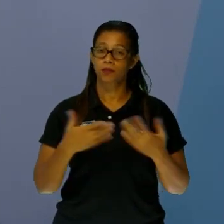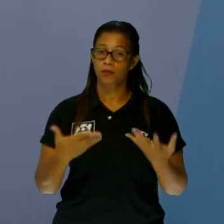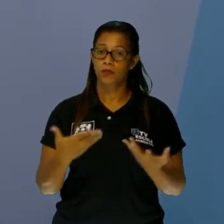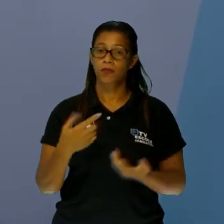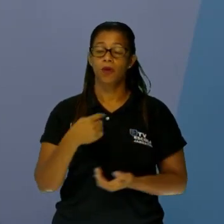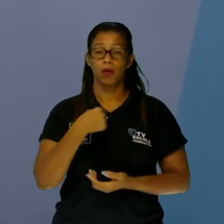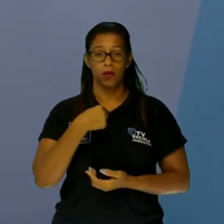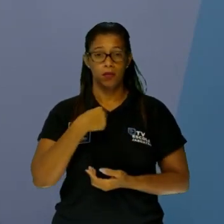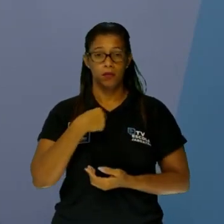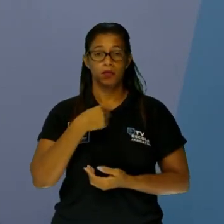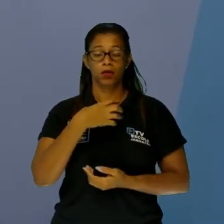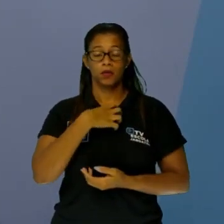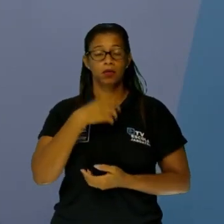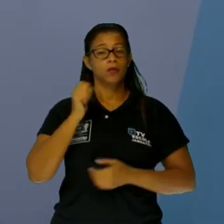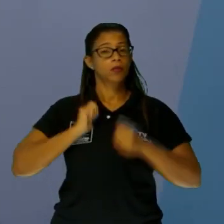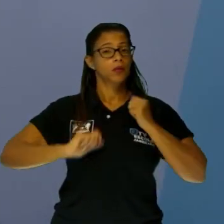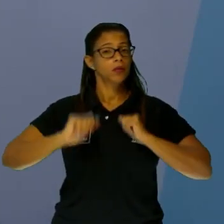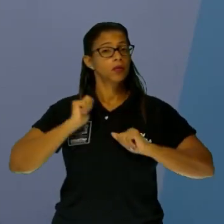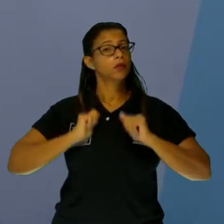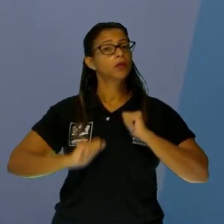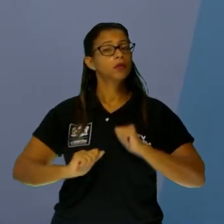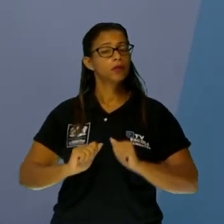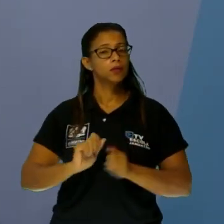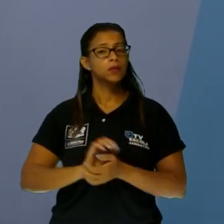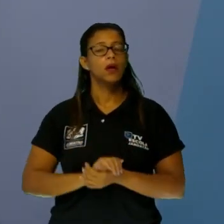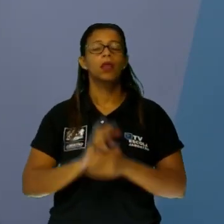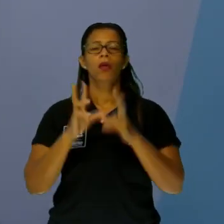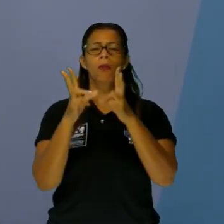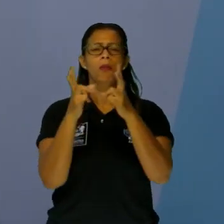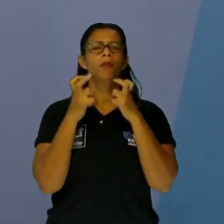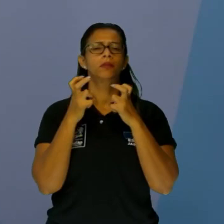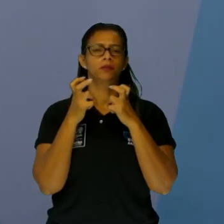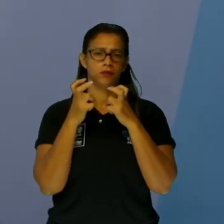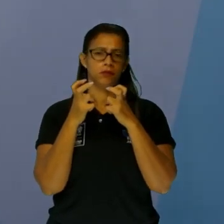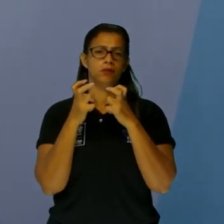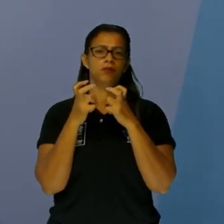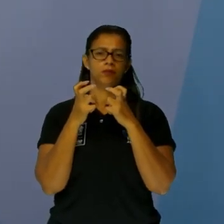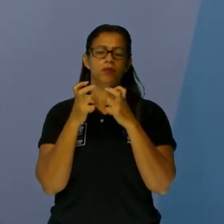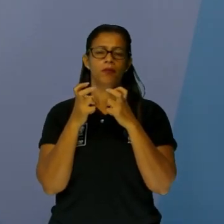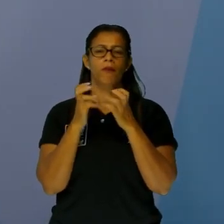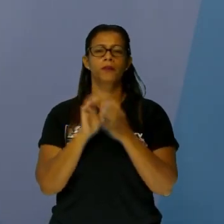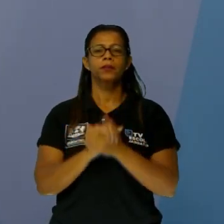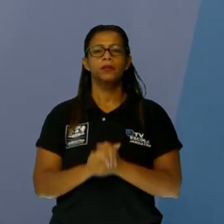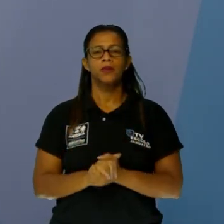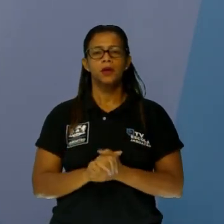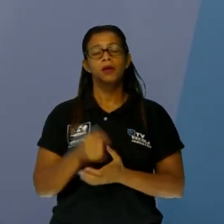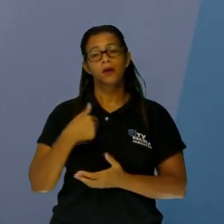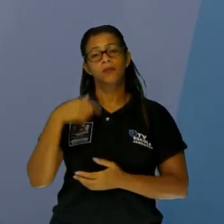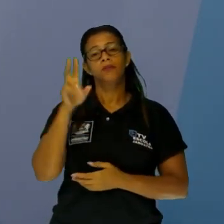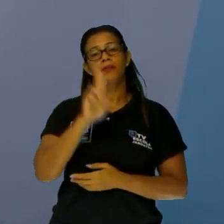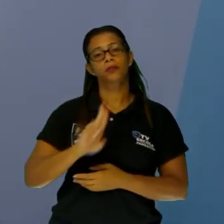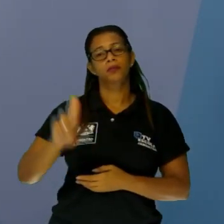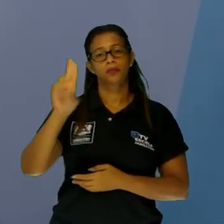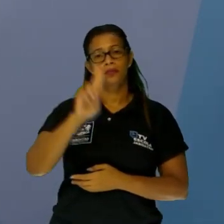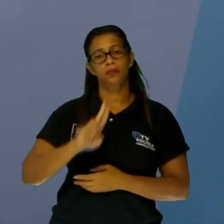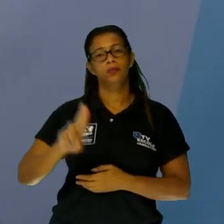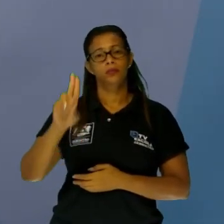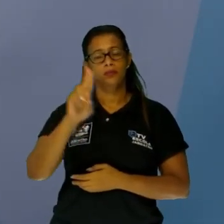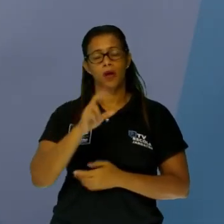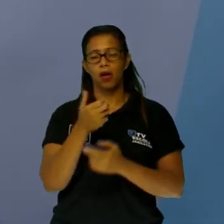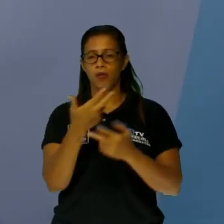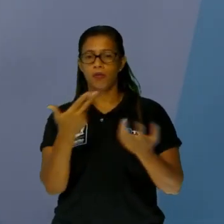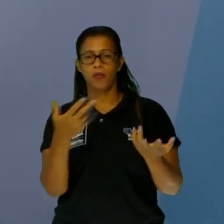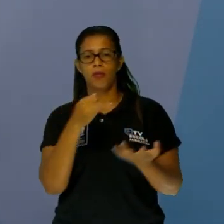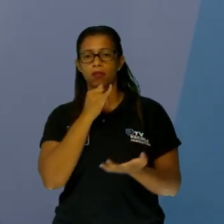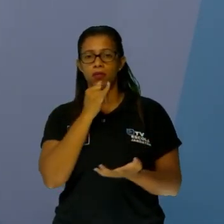minhas expectativas com relação a ela. Então percebam que essa questão de expectativa eu uso tanto para coisas como